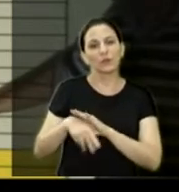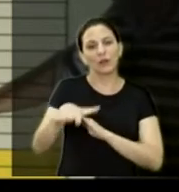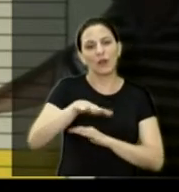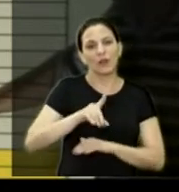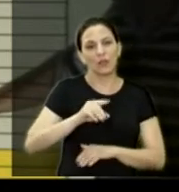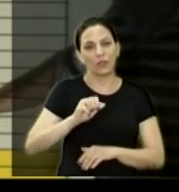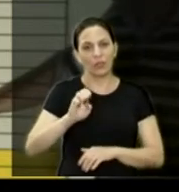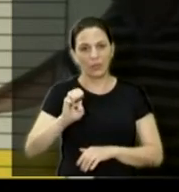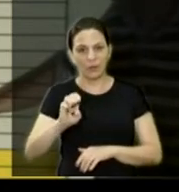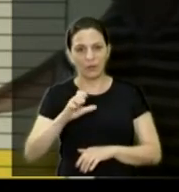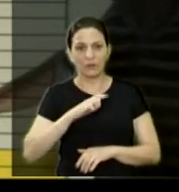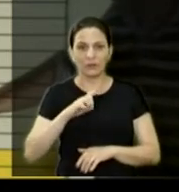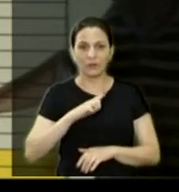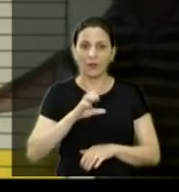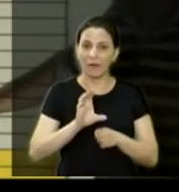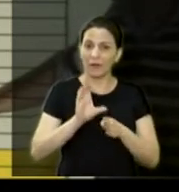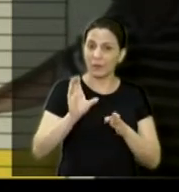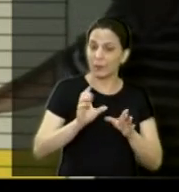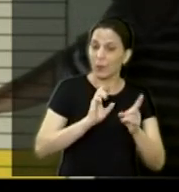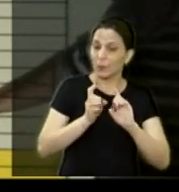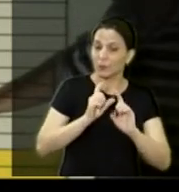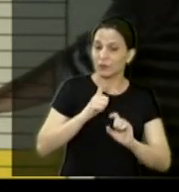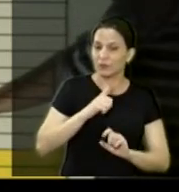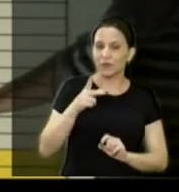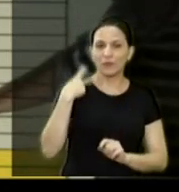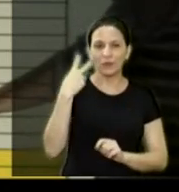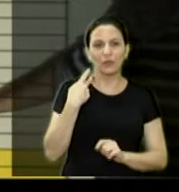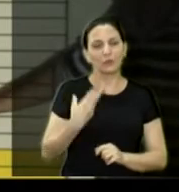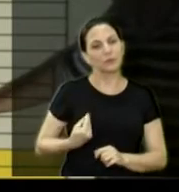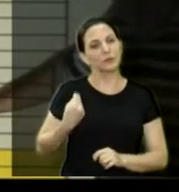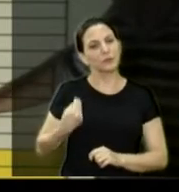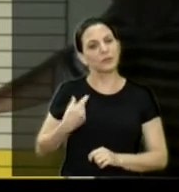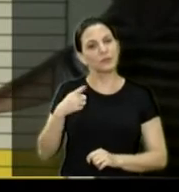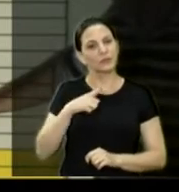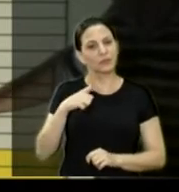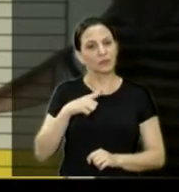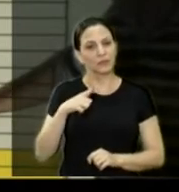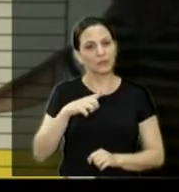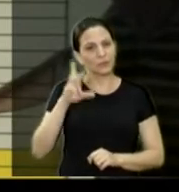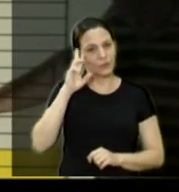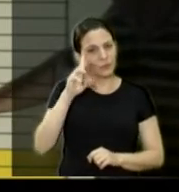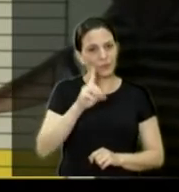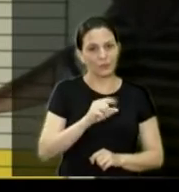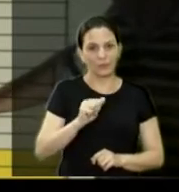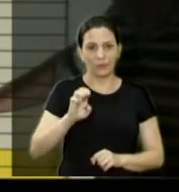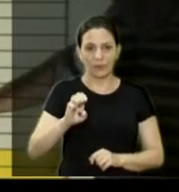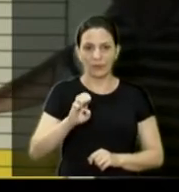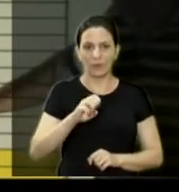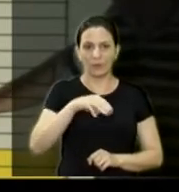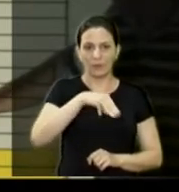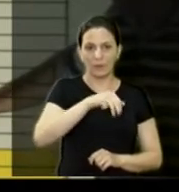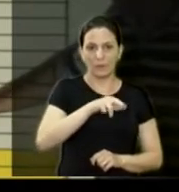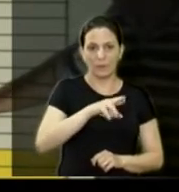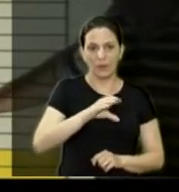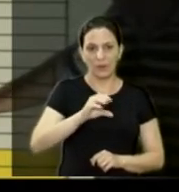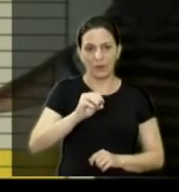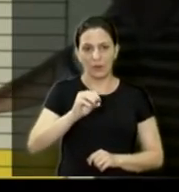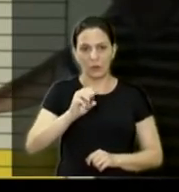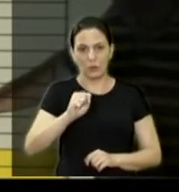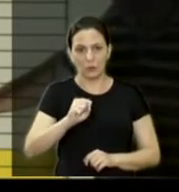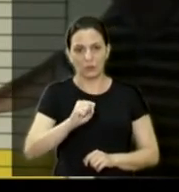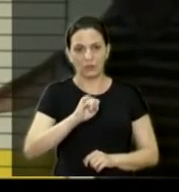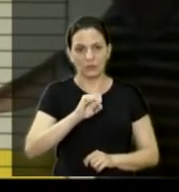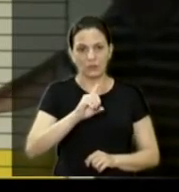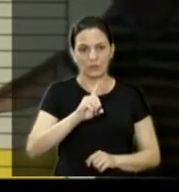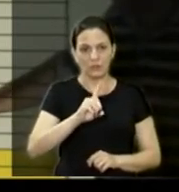dos indicados pela Câmara para compor a comissão, vários vereadores estiveram presentes. O superintendente do DAE, Marcos Isidoro, lançou um